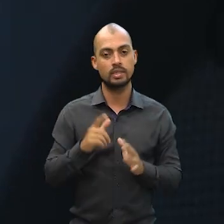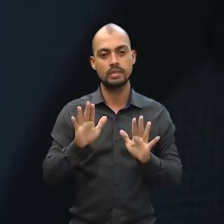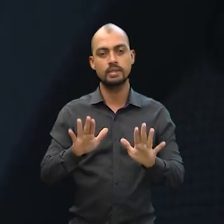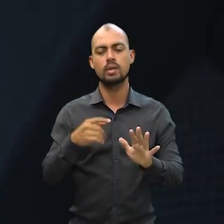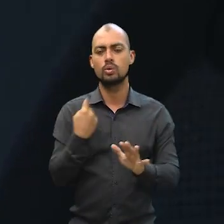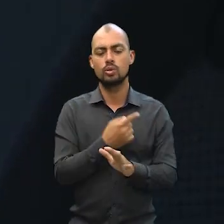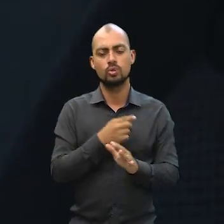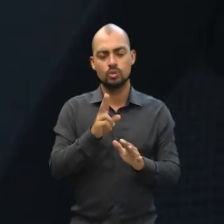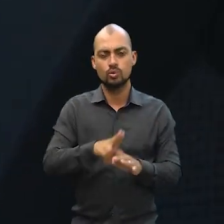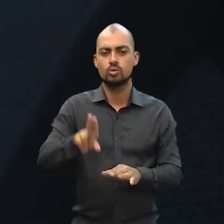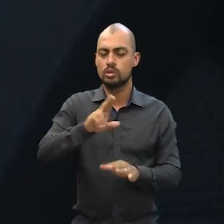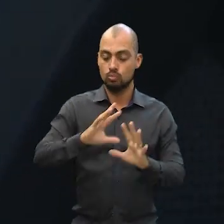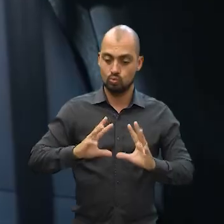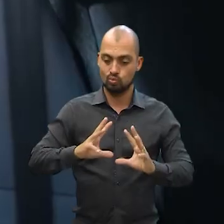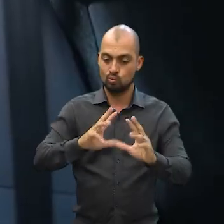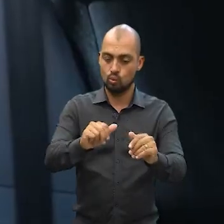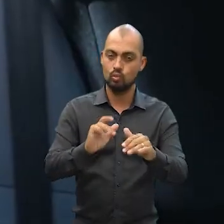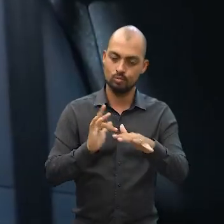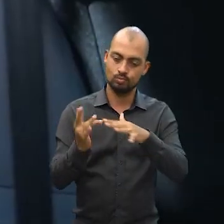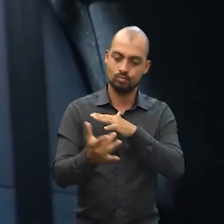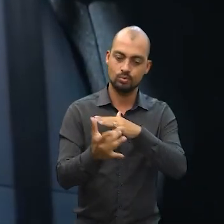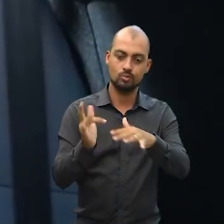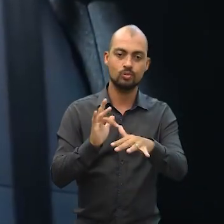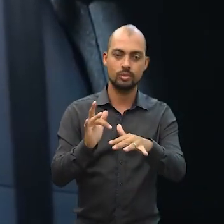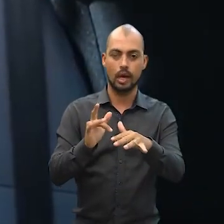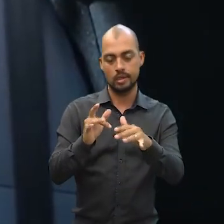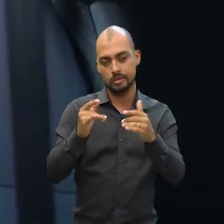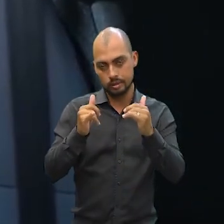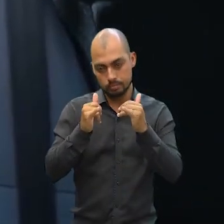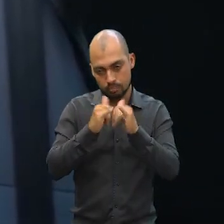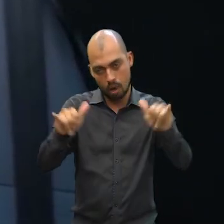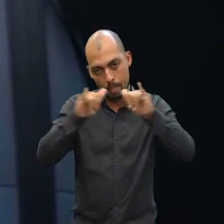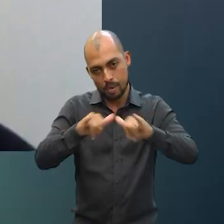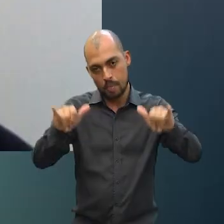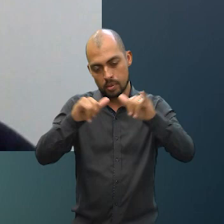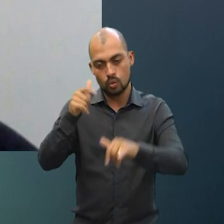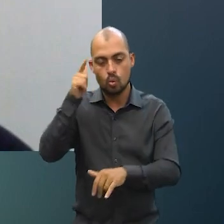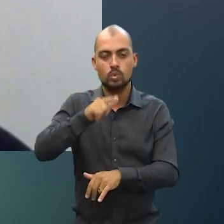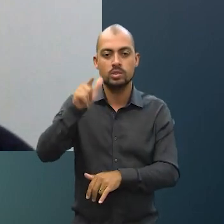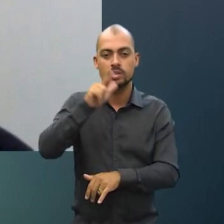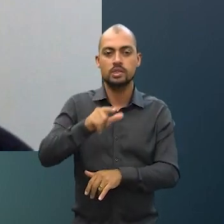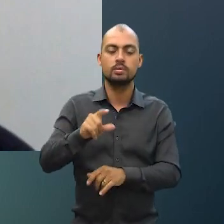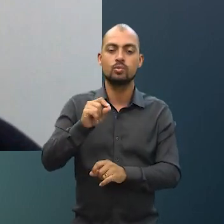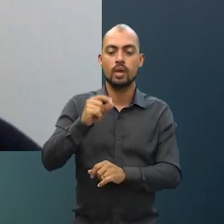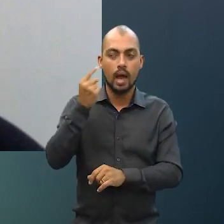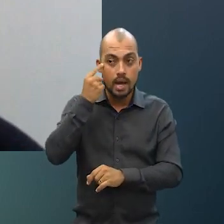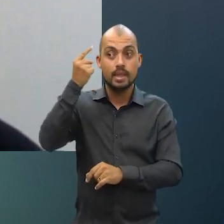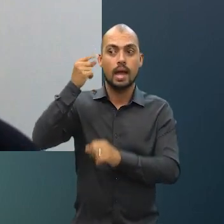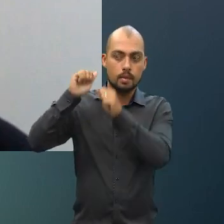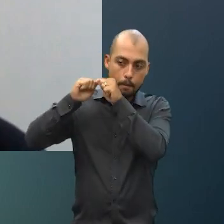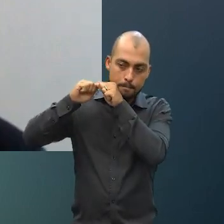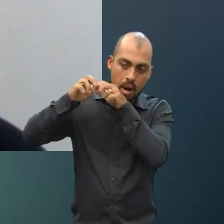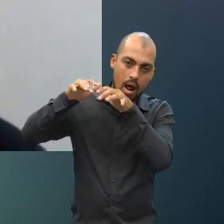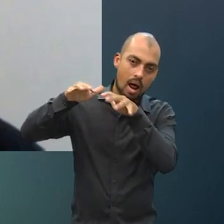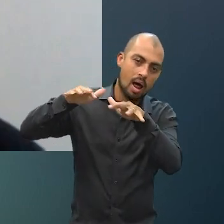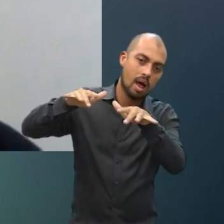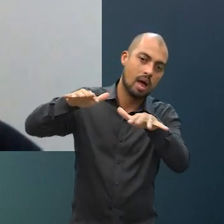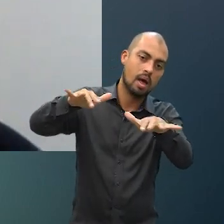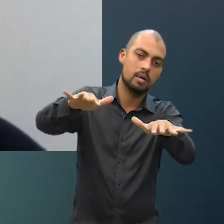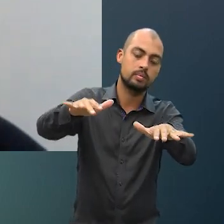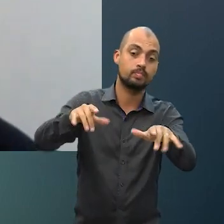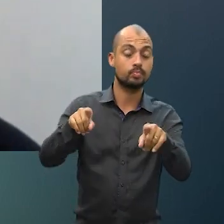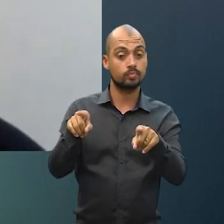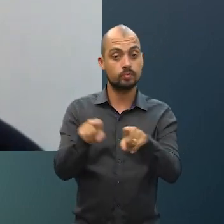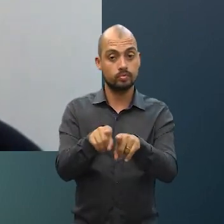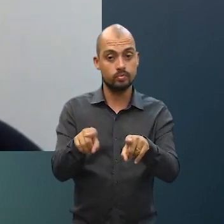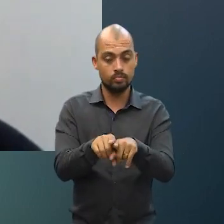possíveis, recursos possíveis, para que a gente consiga, né, disseminar essa ideia. E, paralelo a